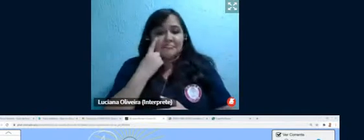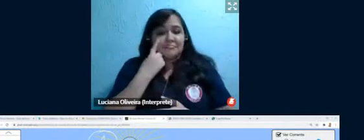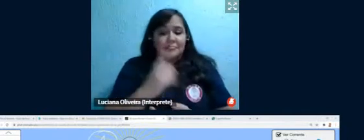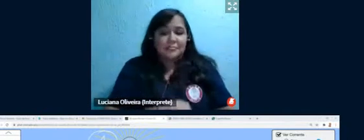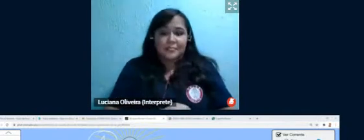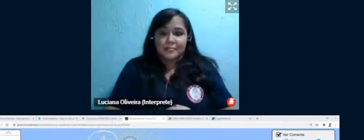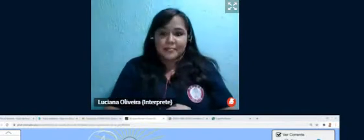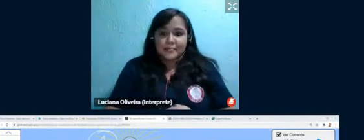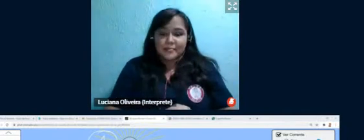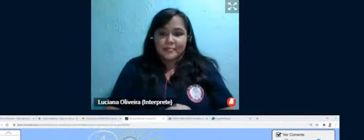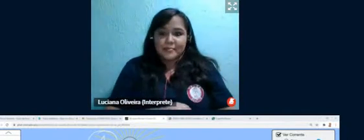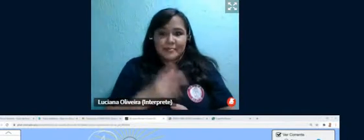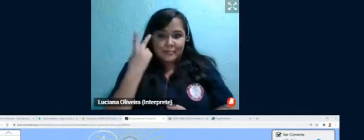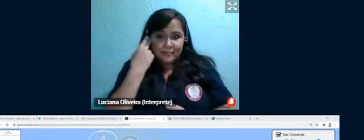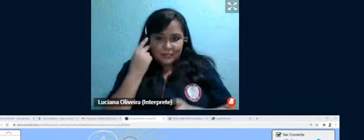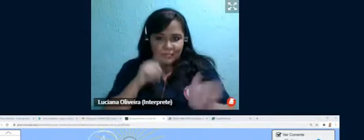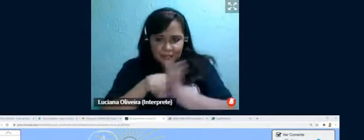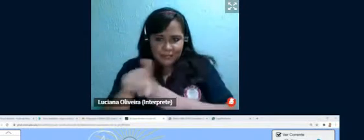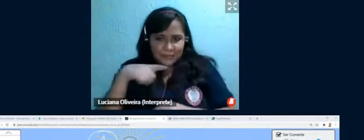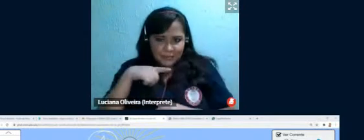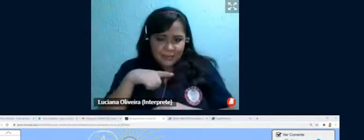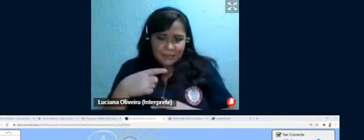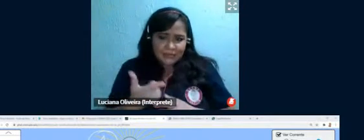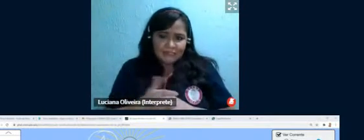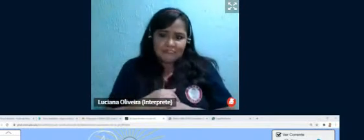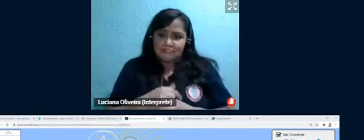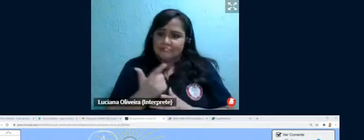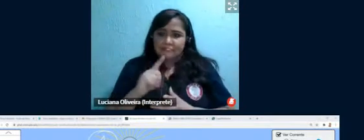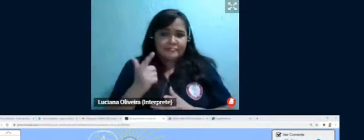No momento não, professor. A gente teve uma queda aí de